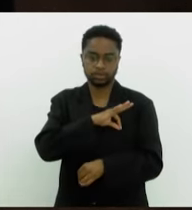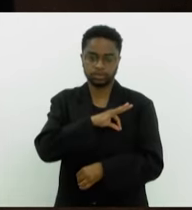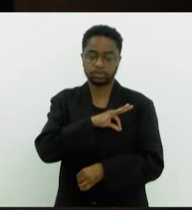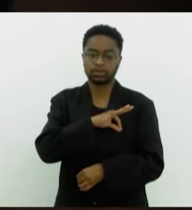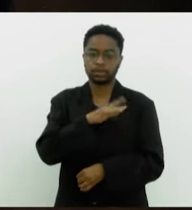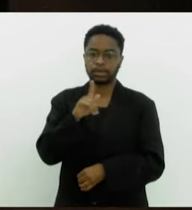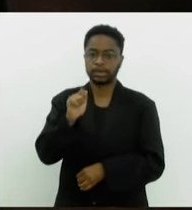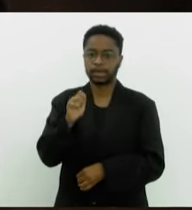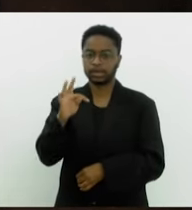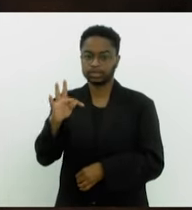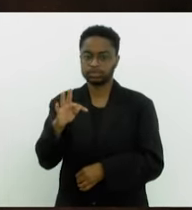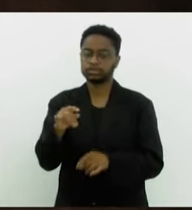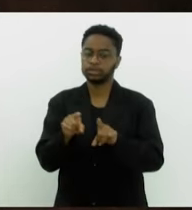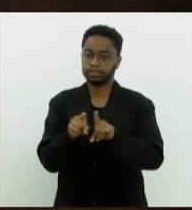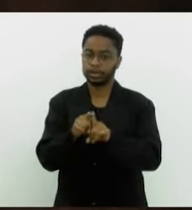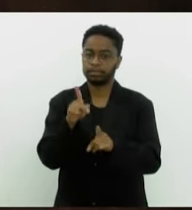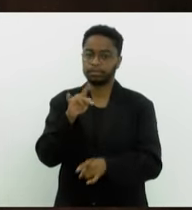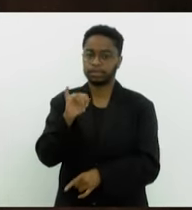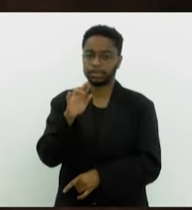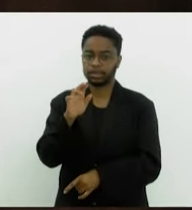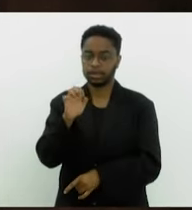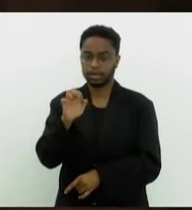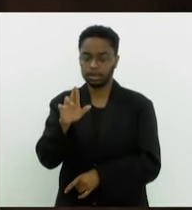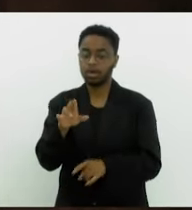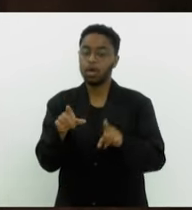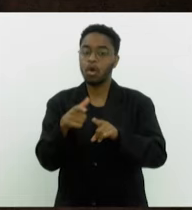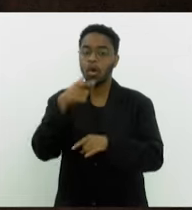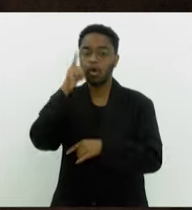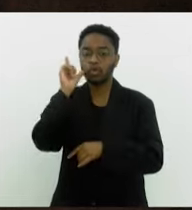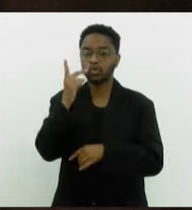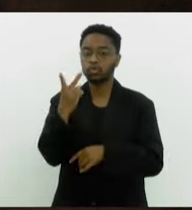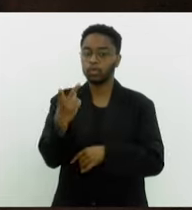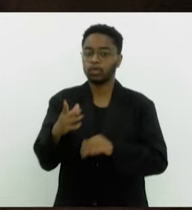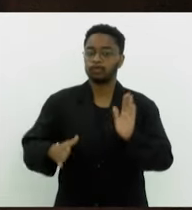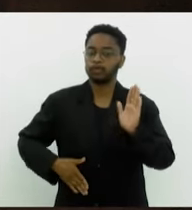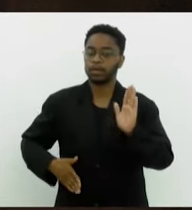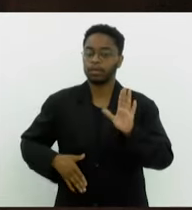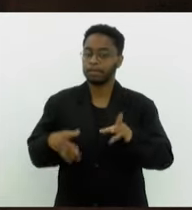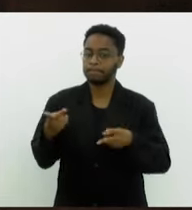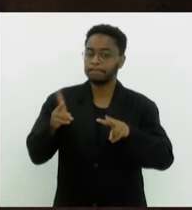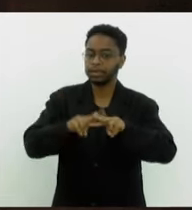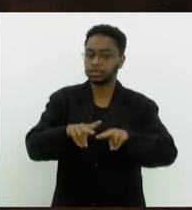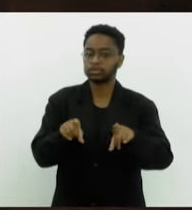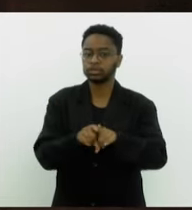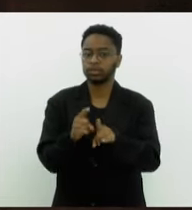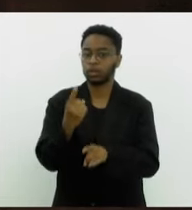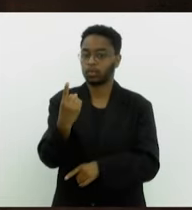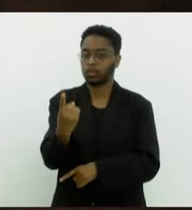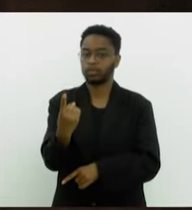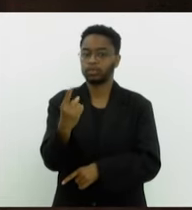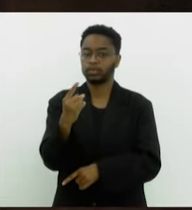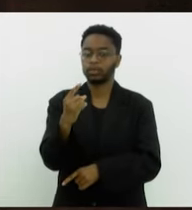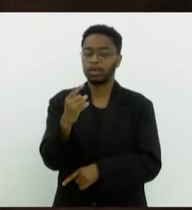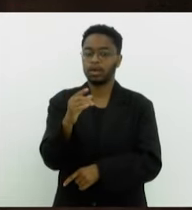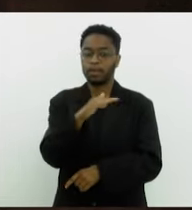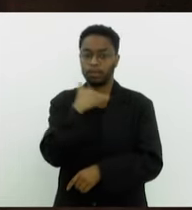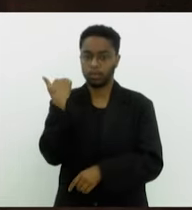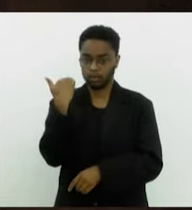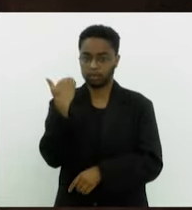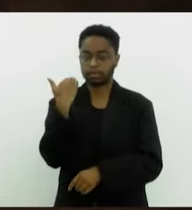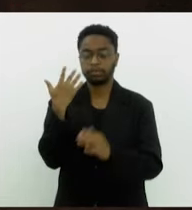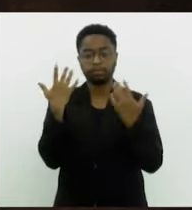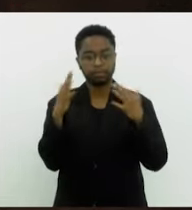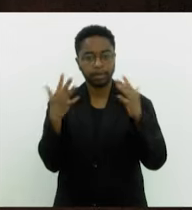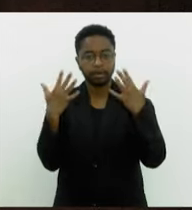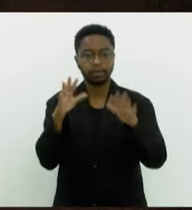o GAT 2. Ontem, dois vagabundos presos e um CPF cancelado.